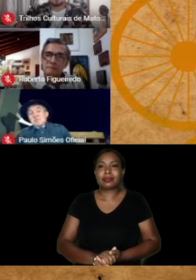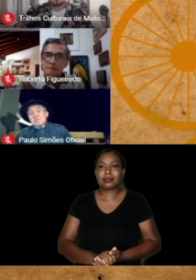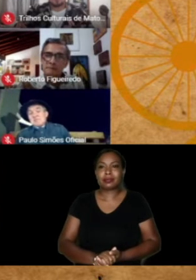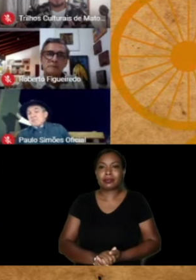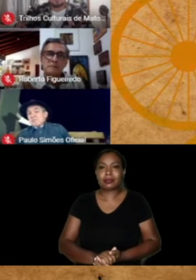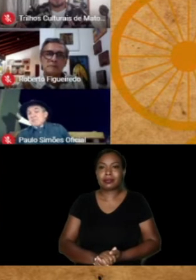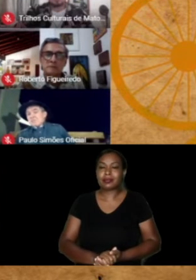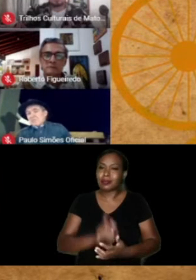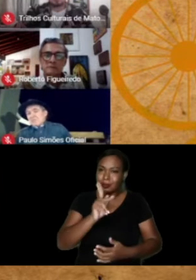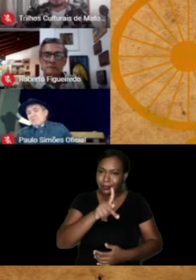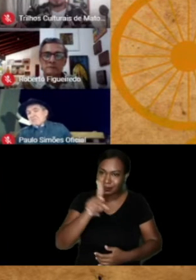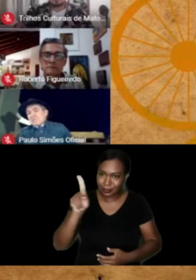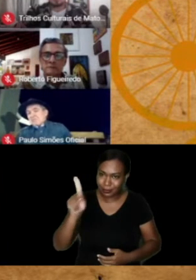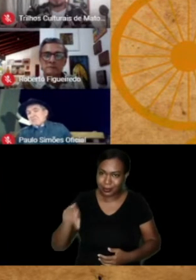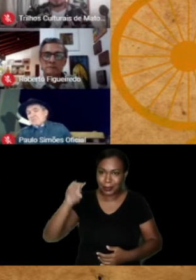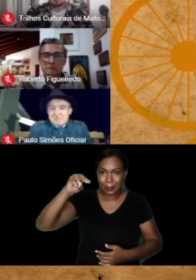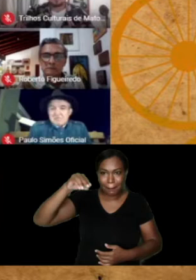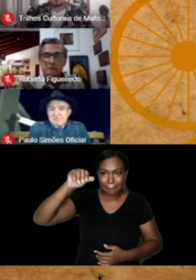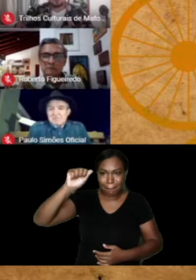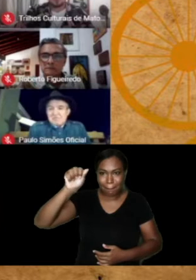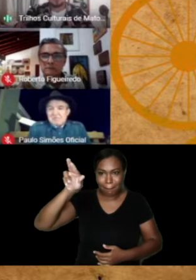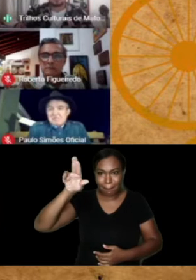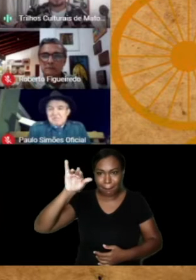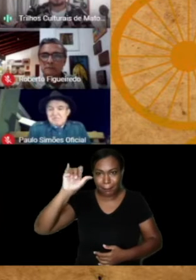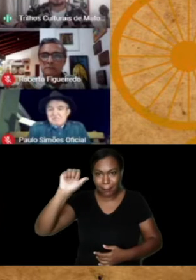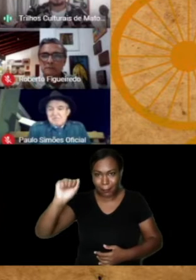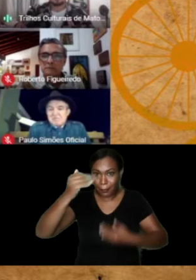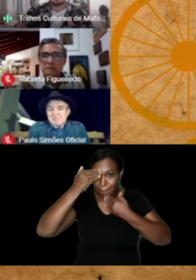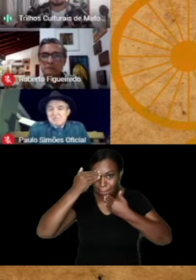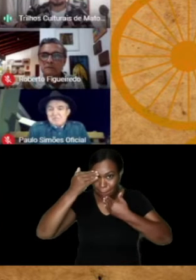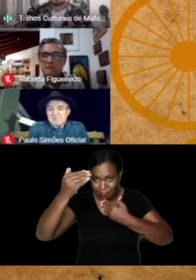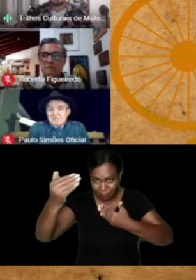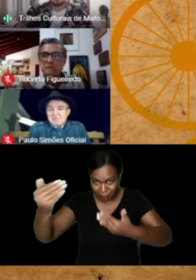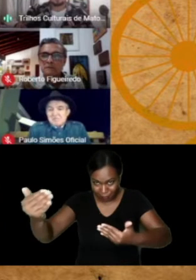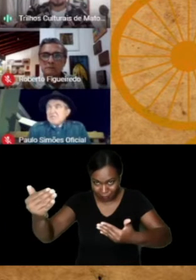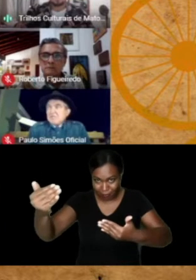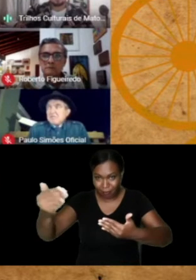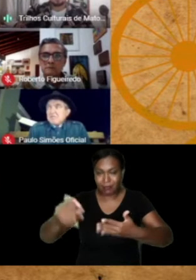Professora Maria Madalena, muito obrigado pela fala da senhora.